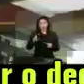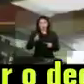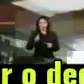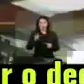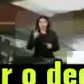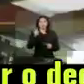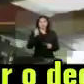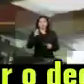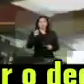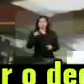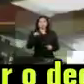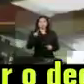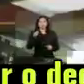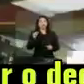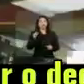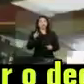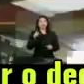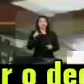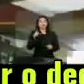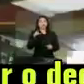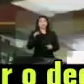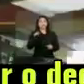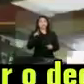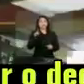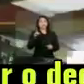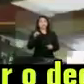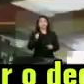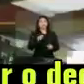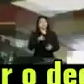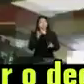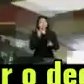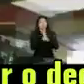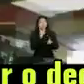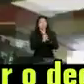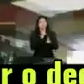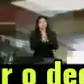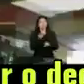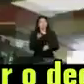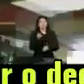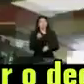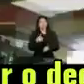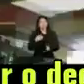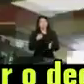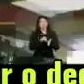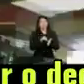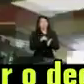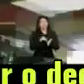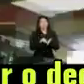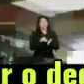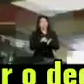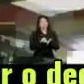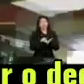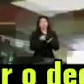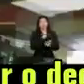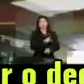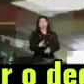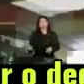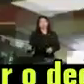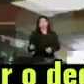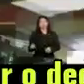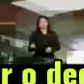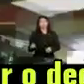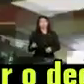Perdido, foi encontrado em um apartamento de um ex-secretário da Presidência da República 51